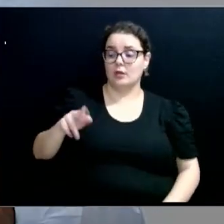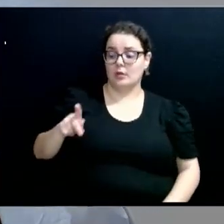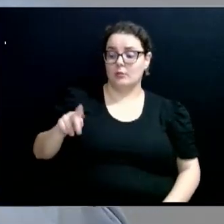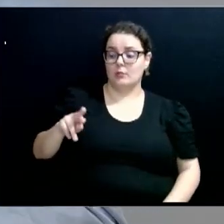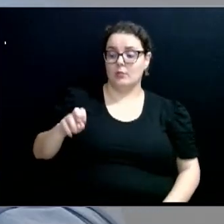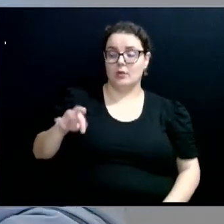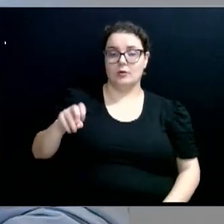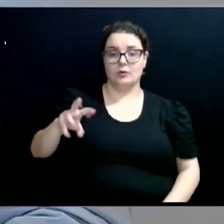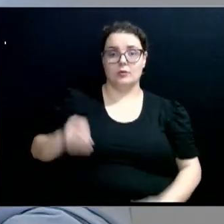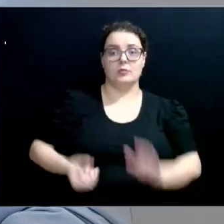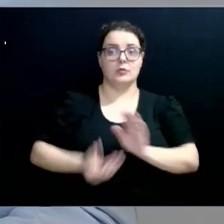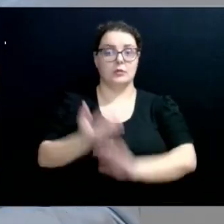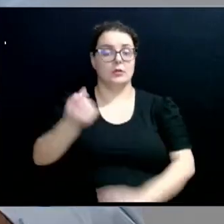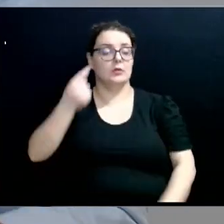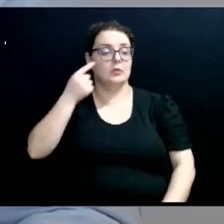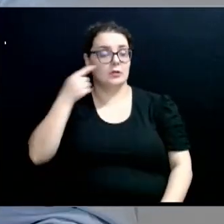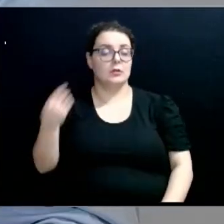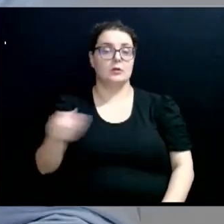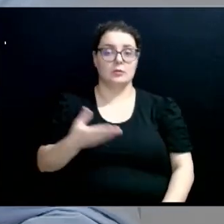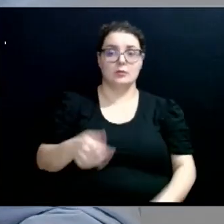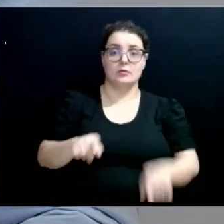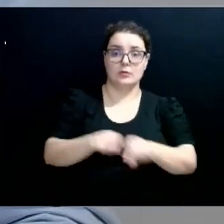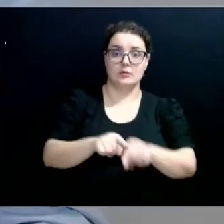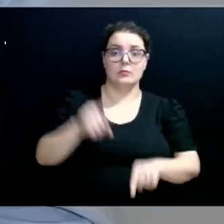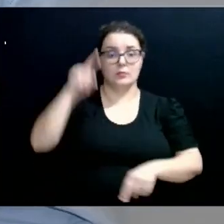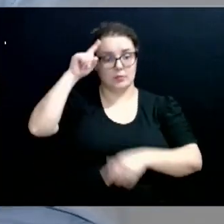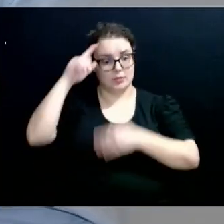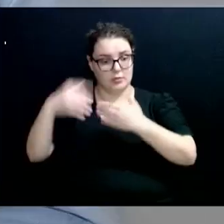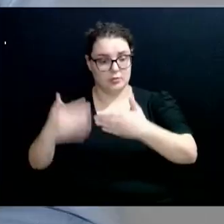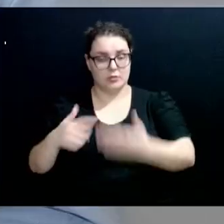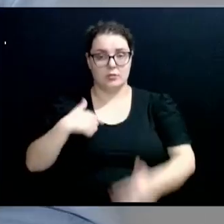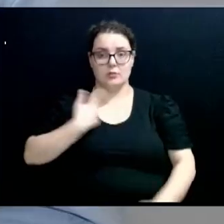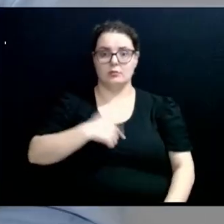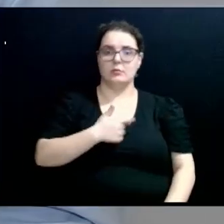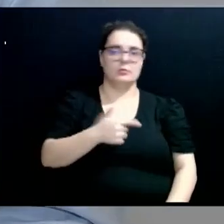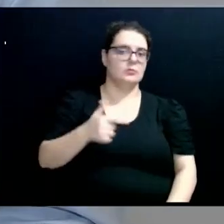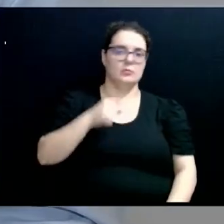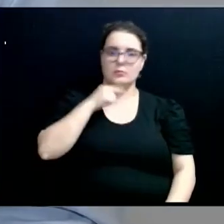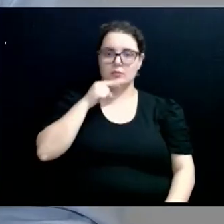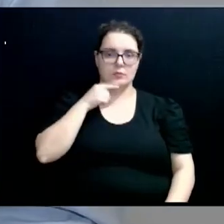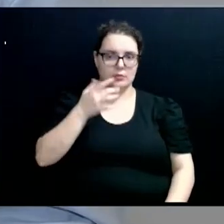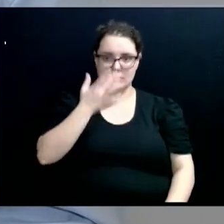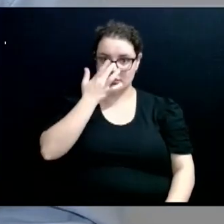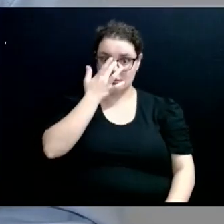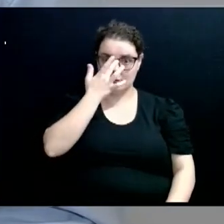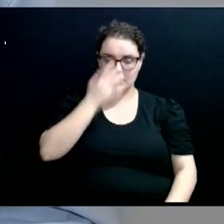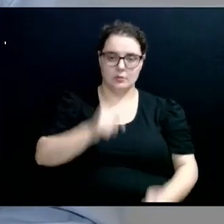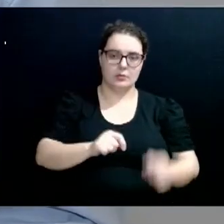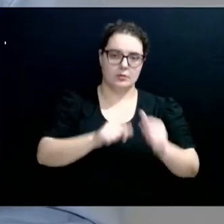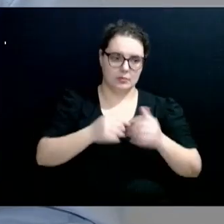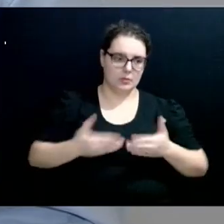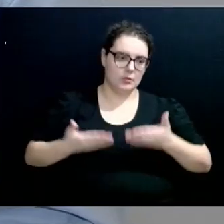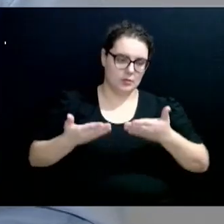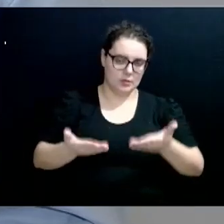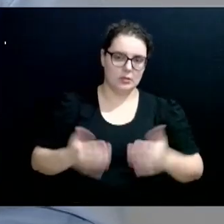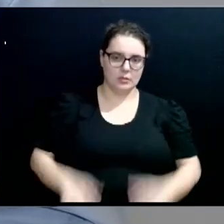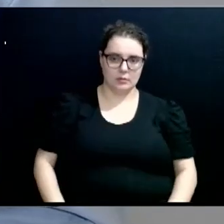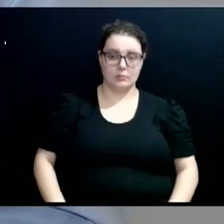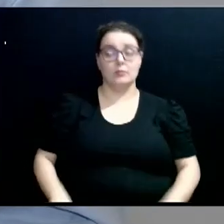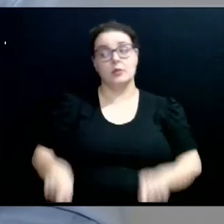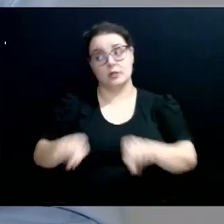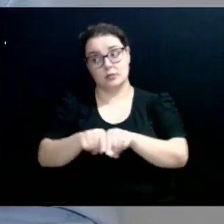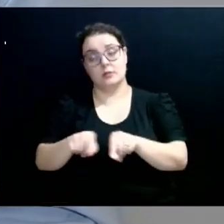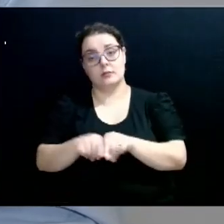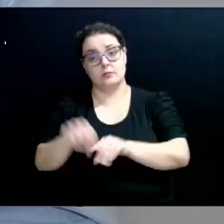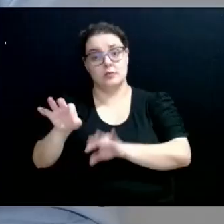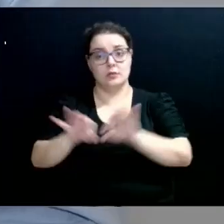repertório, cria novas possibilidades, traz ideias novas, inclusive, para o nosso cotidiano. Não há dúvida dos benefícios que a viagem traz,